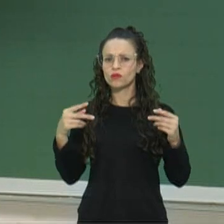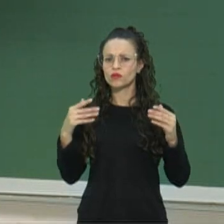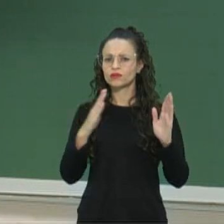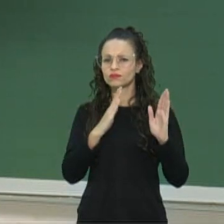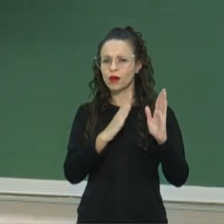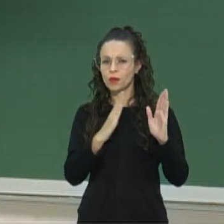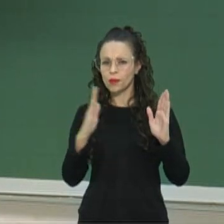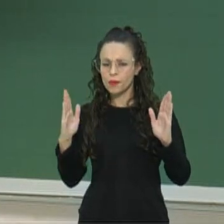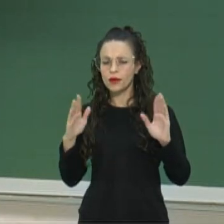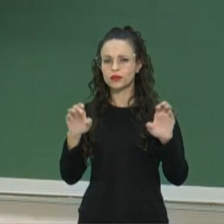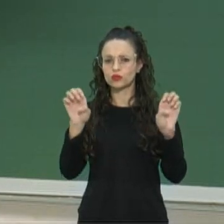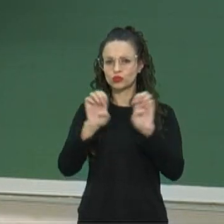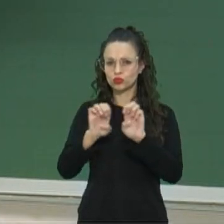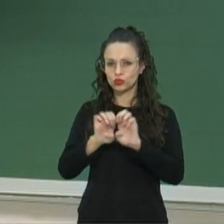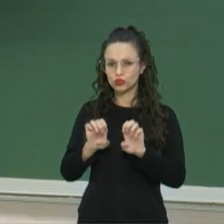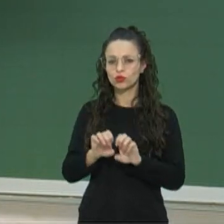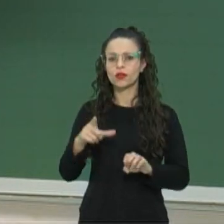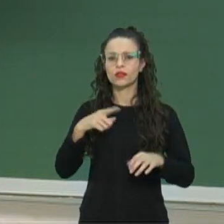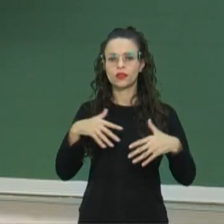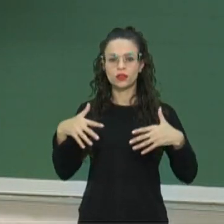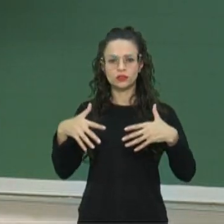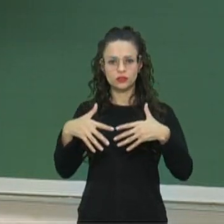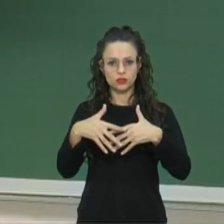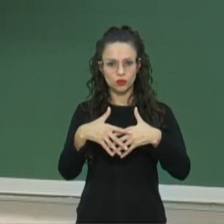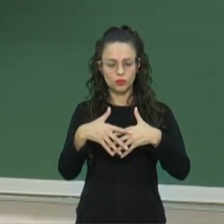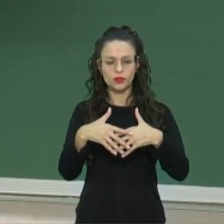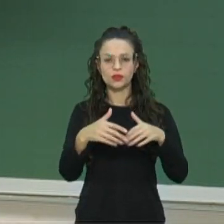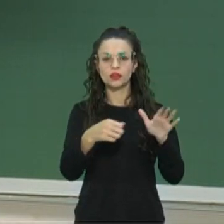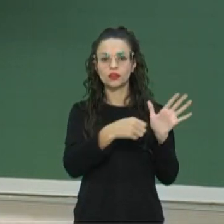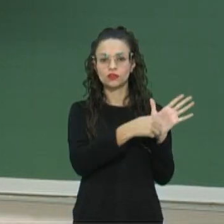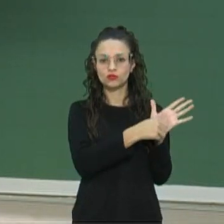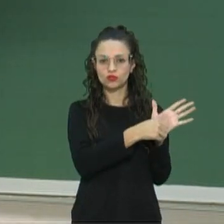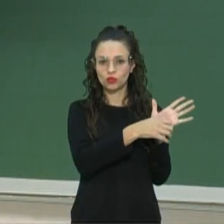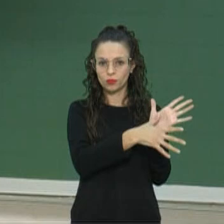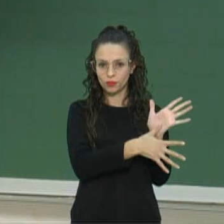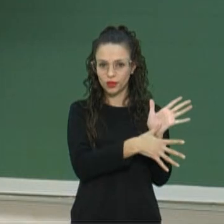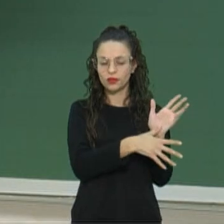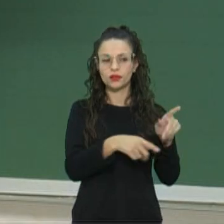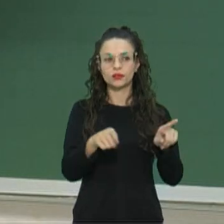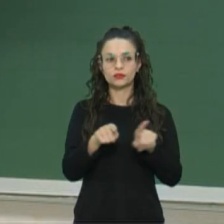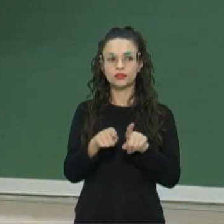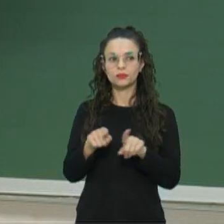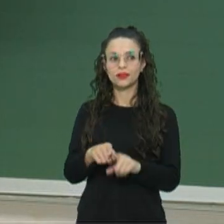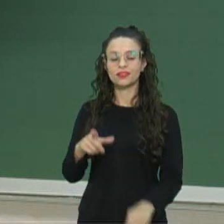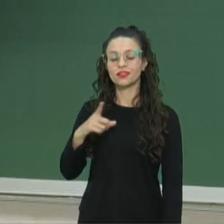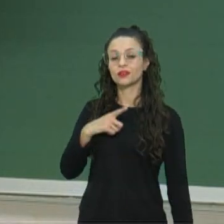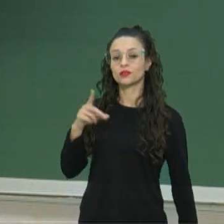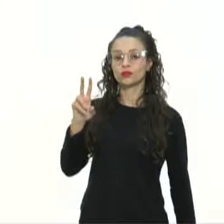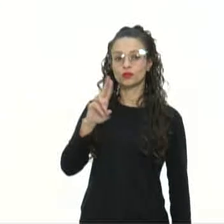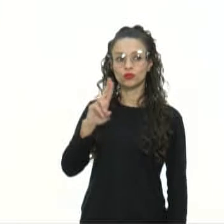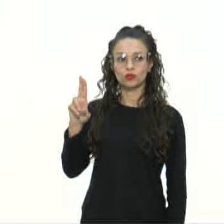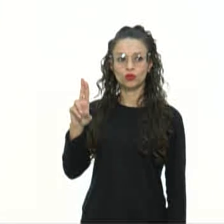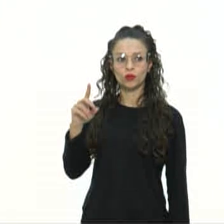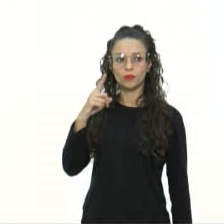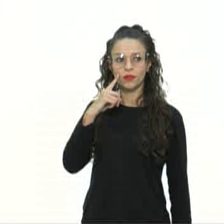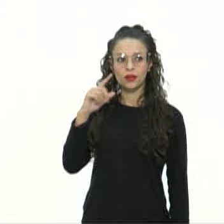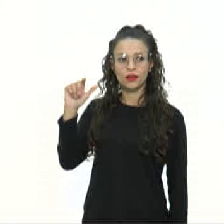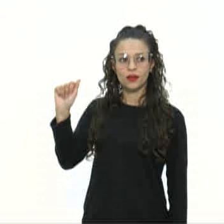né? Tem isomeria geométrica, e a isomeria geométrica também é chamado de